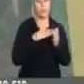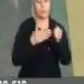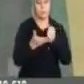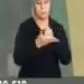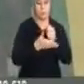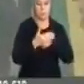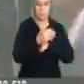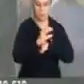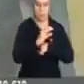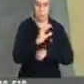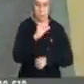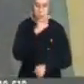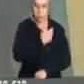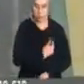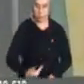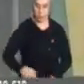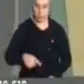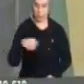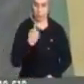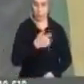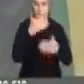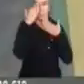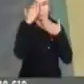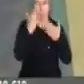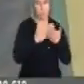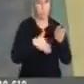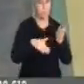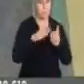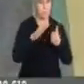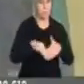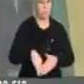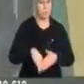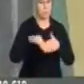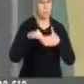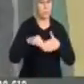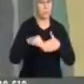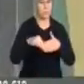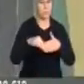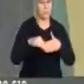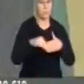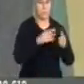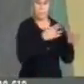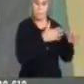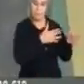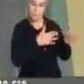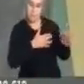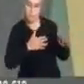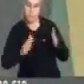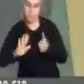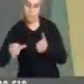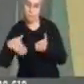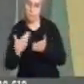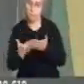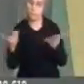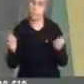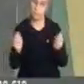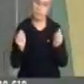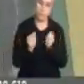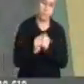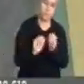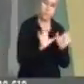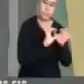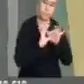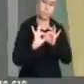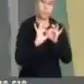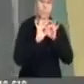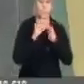governo, nós queremos agradecer a todos os líderes que durante todos esses dias se somaram, se uniram em